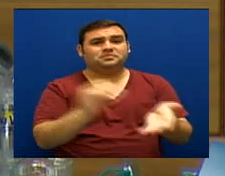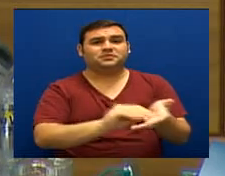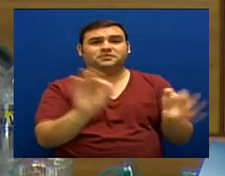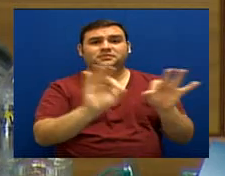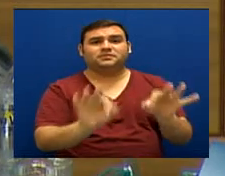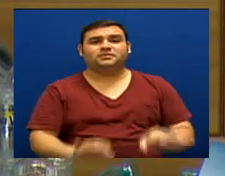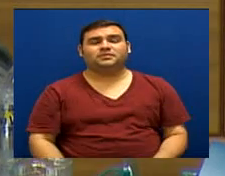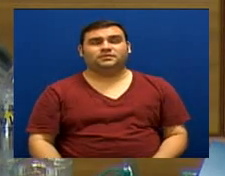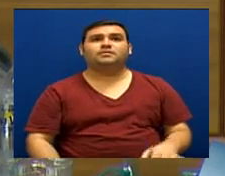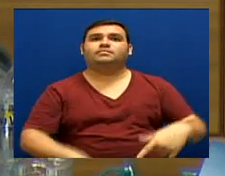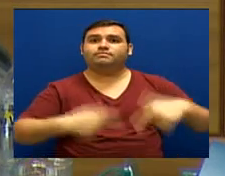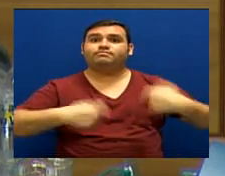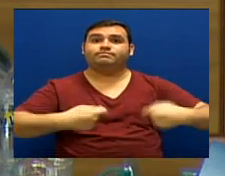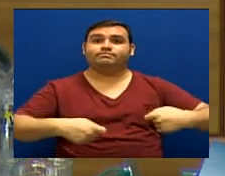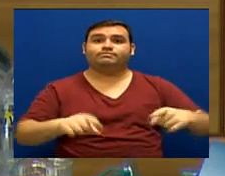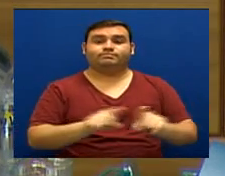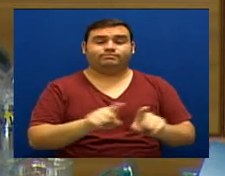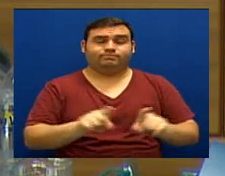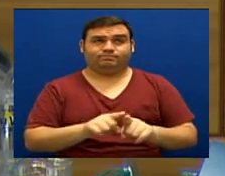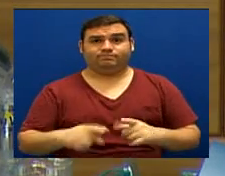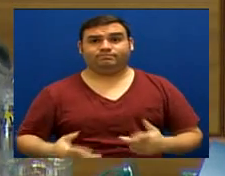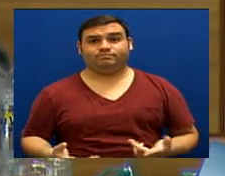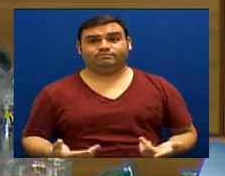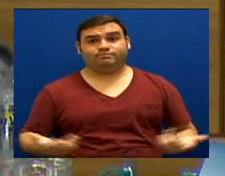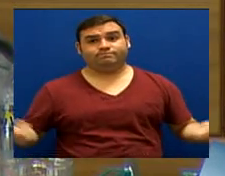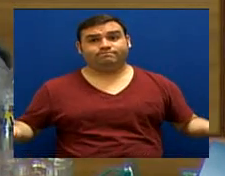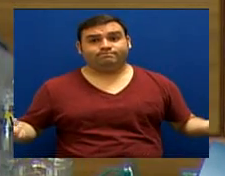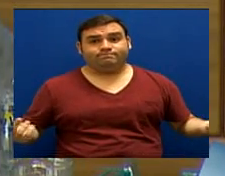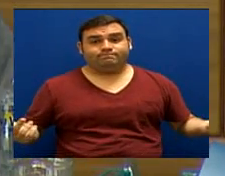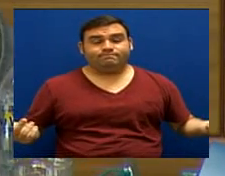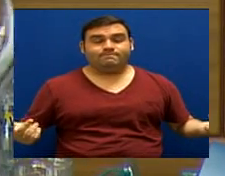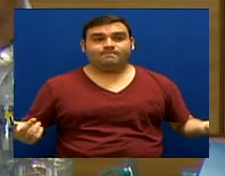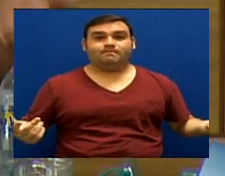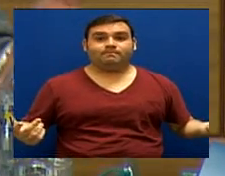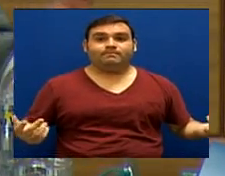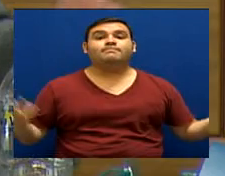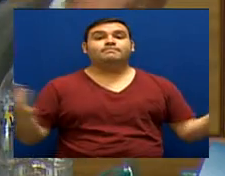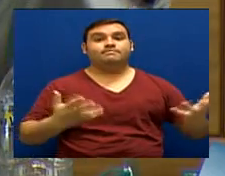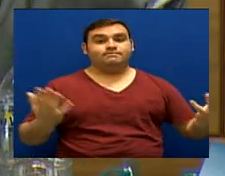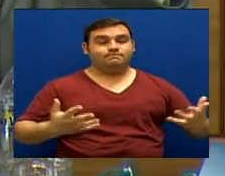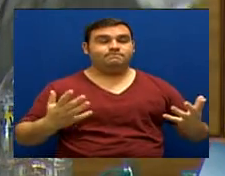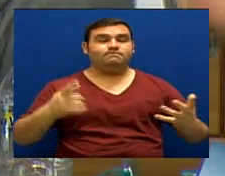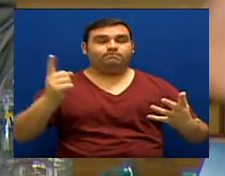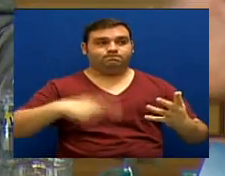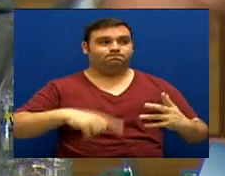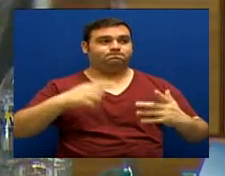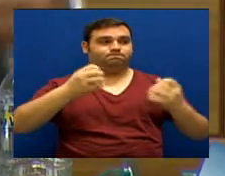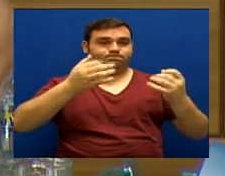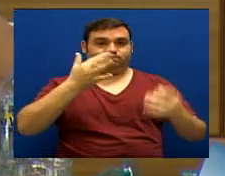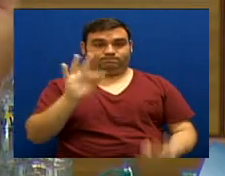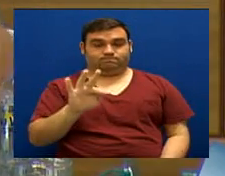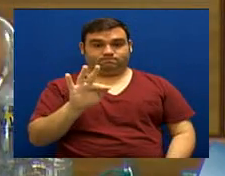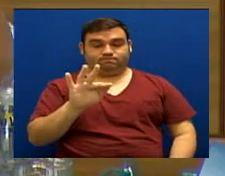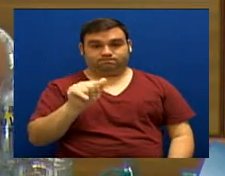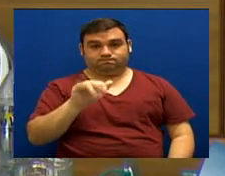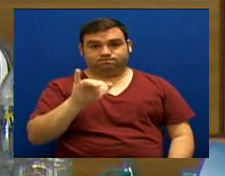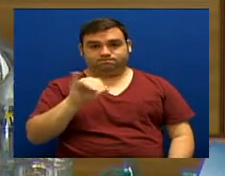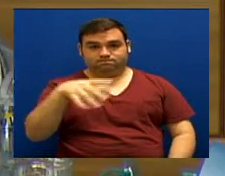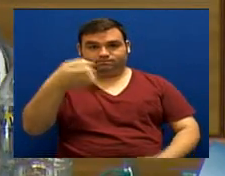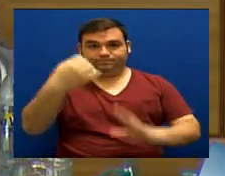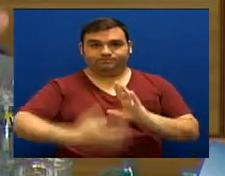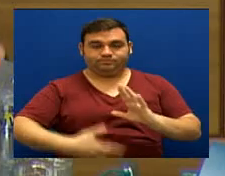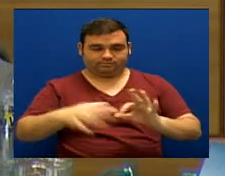e é necessário é esse é um exercício que o fábio betha é